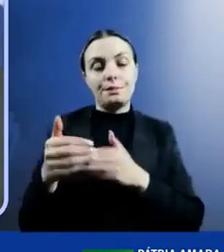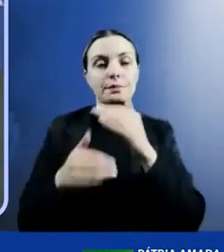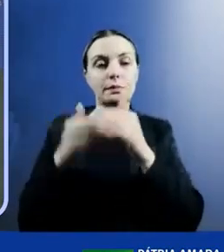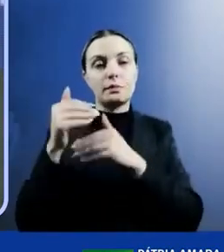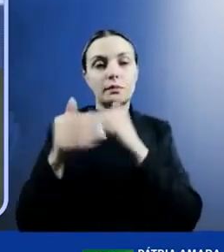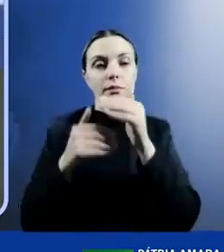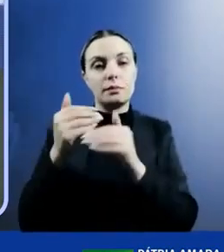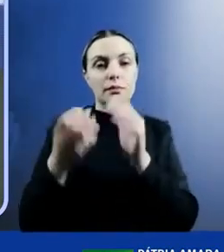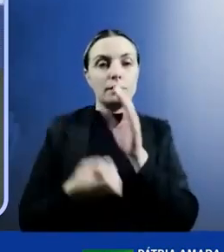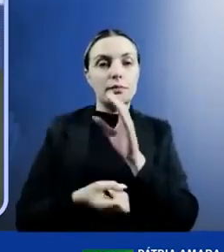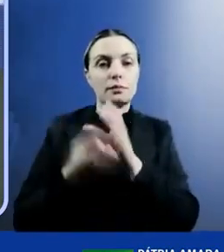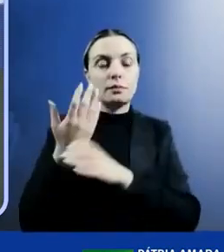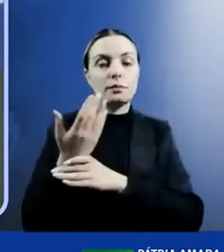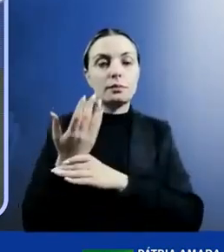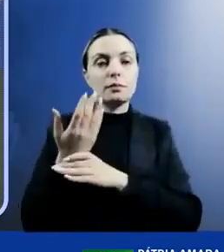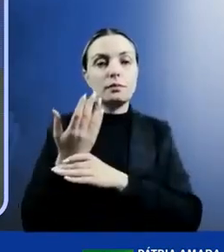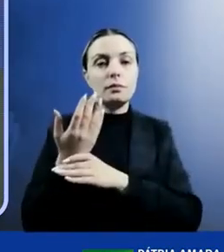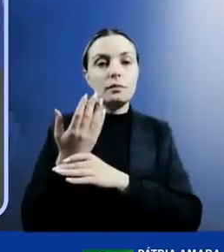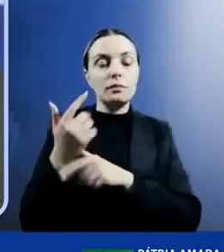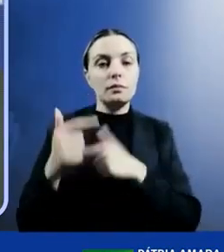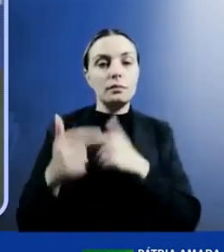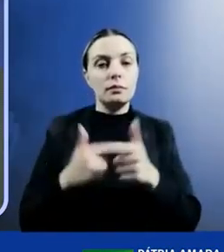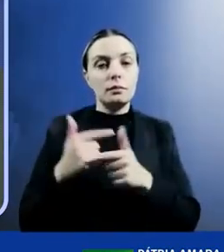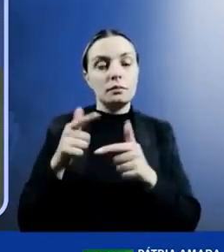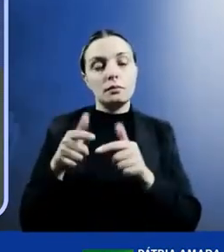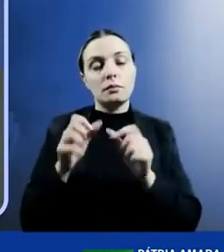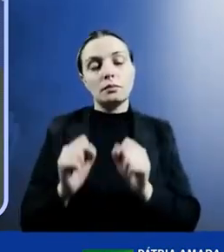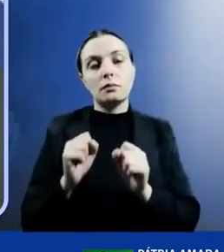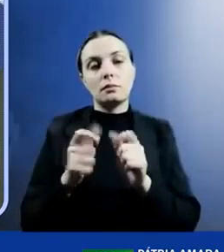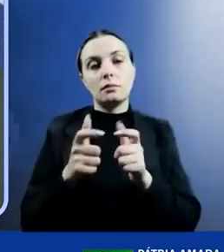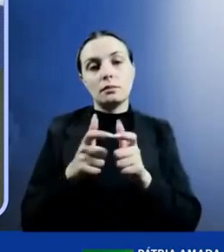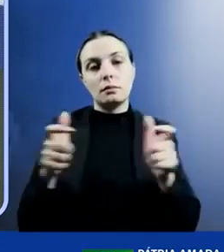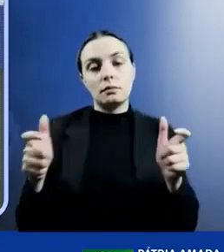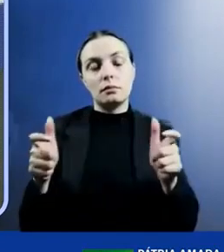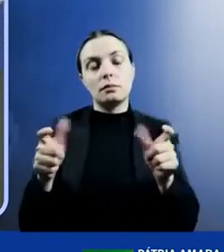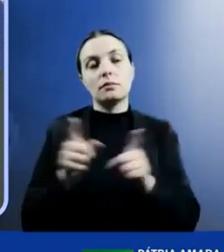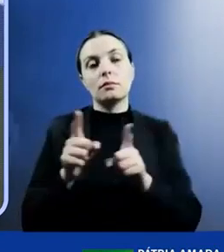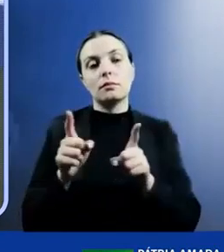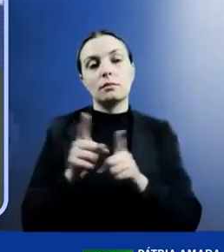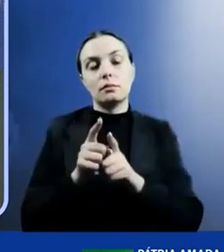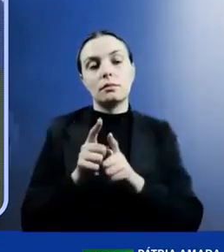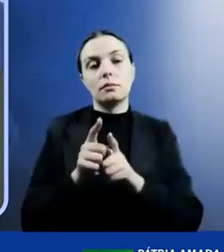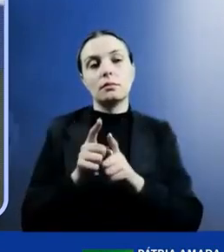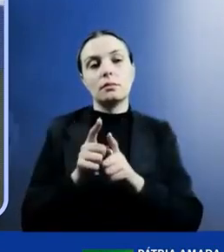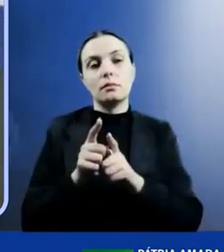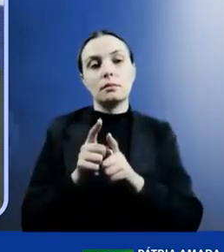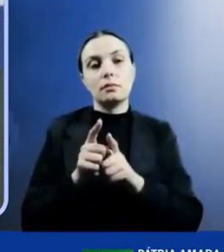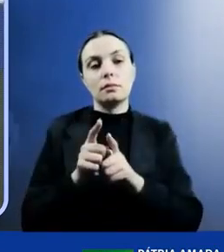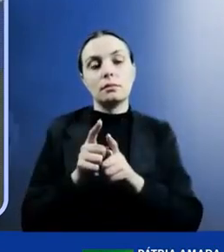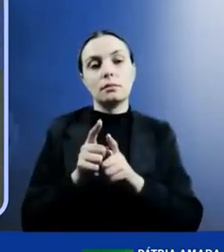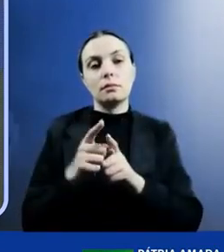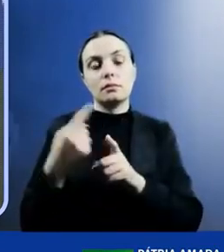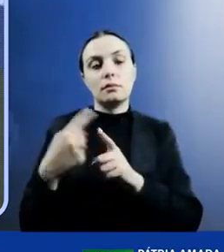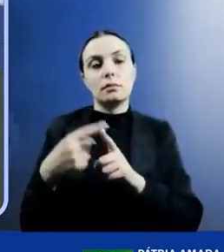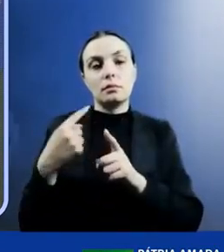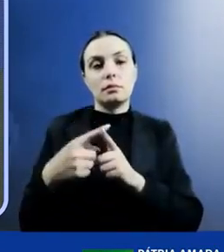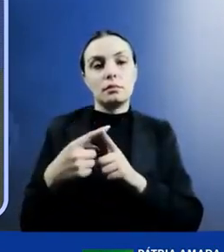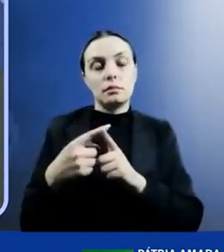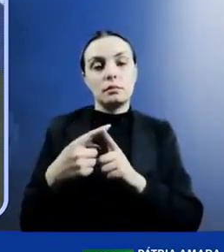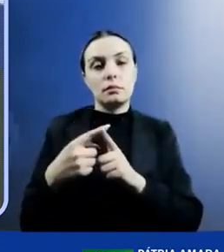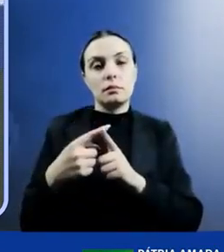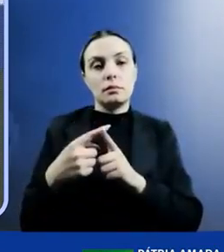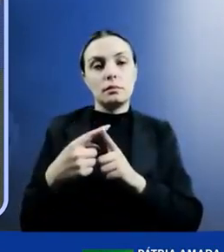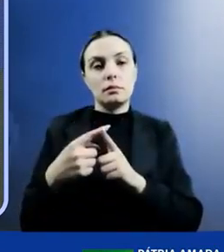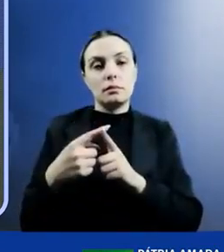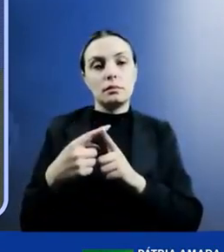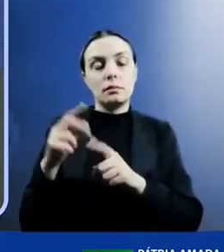geração de empregos. Isso pode aumentar, inclusive, consideravelmente, tendo em vista também a questão do